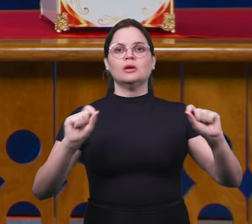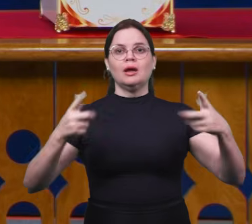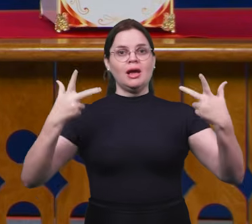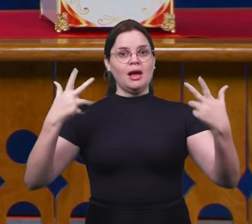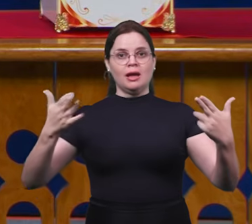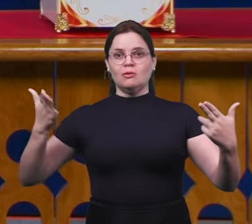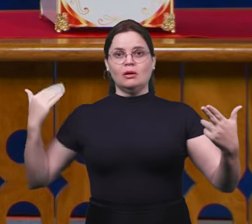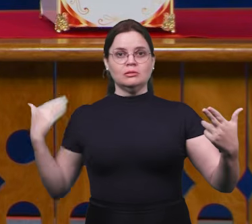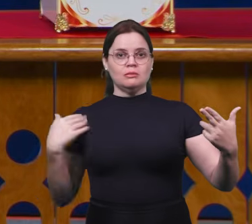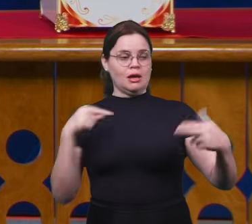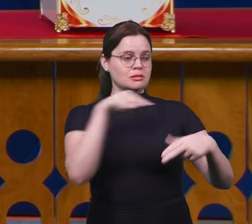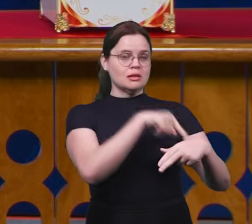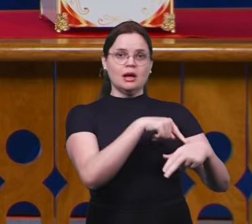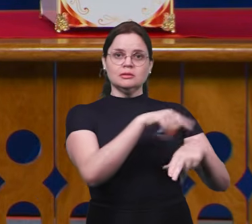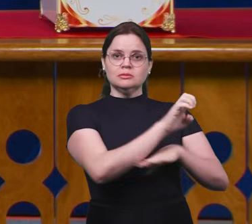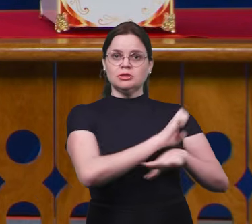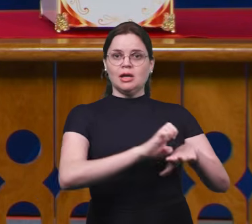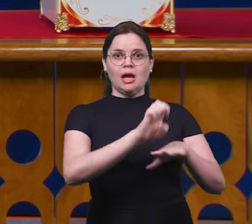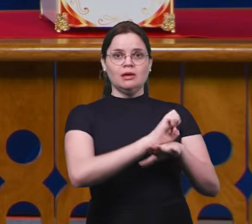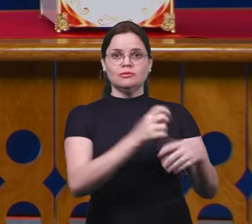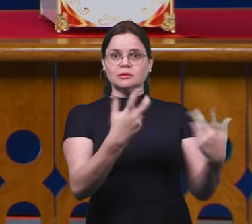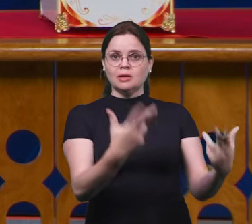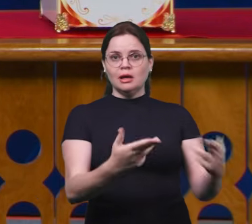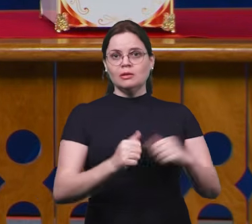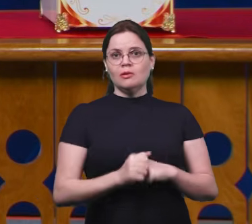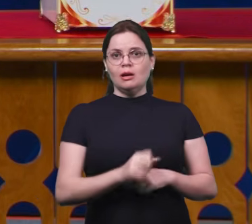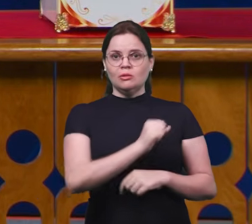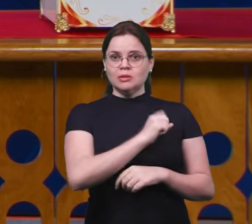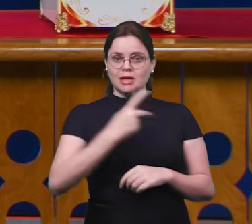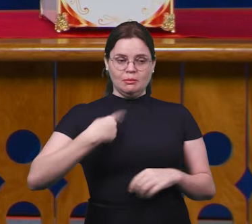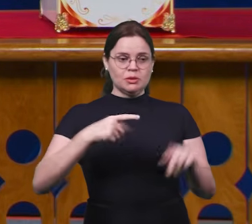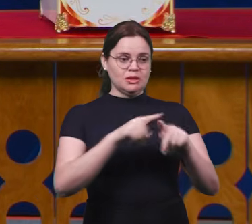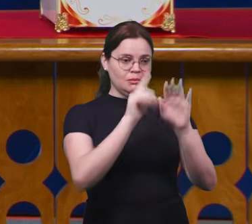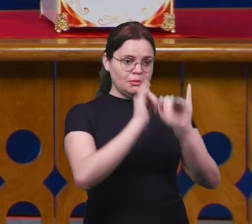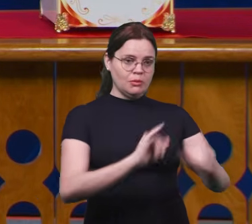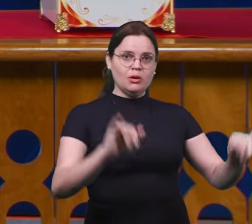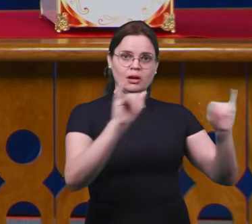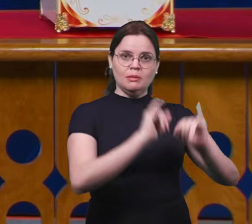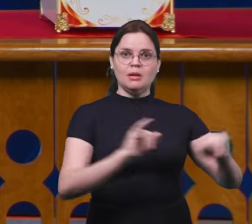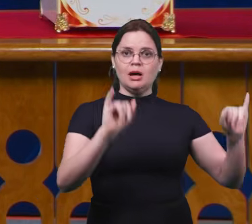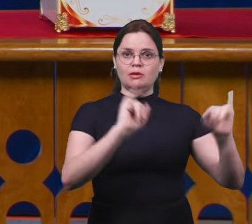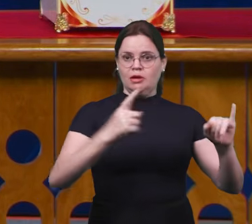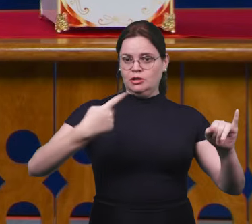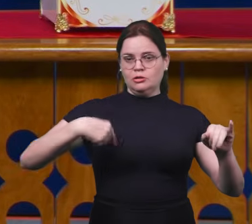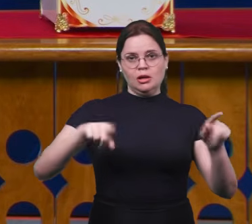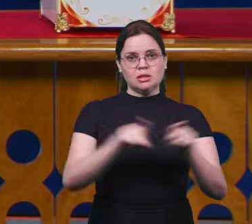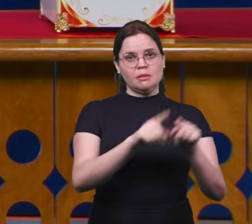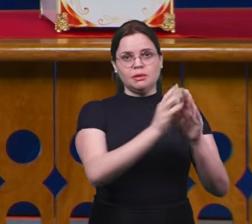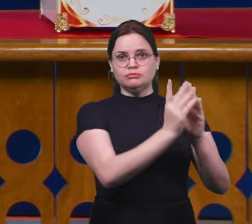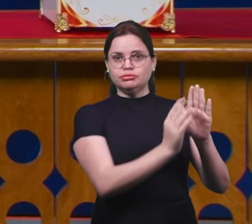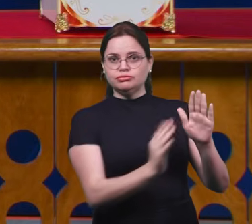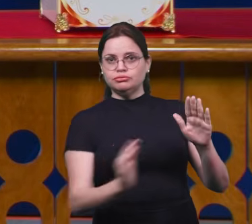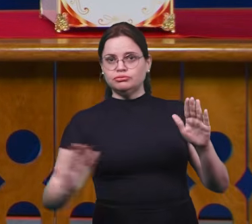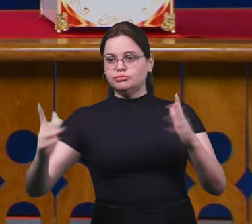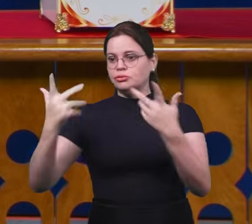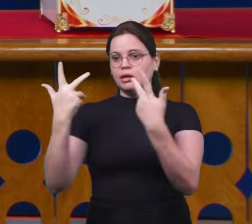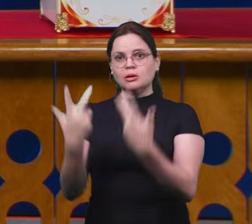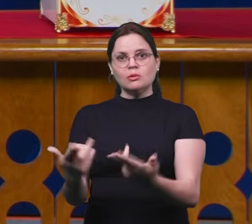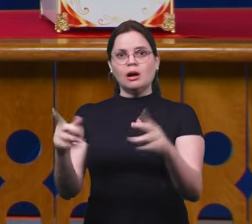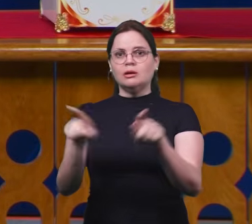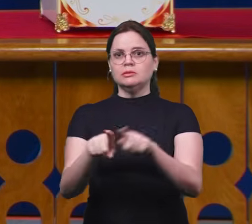a mensagem lá da igreja apostólica, lá da igreja que estava vivendo aquele período de